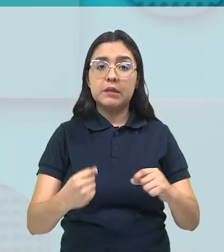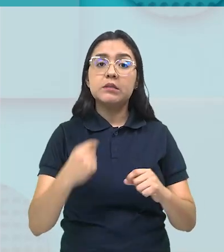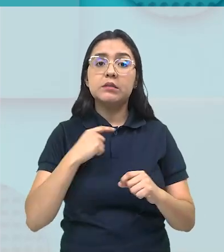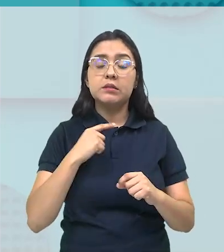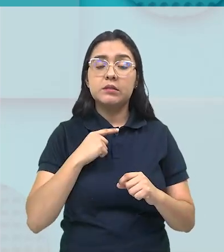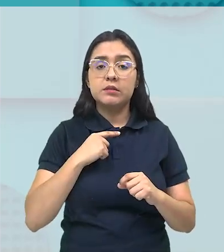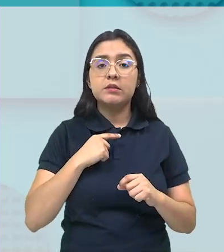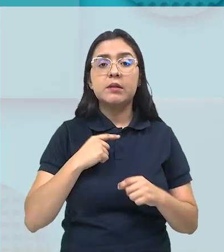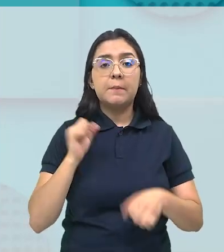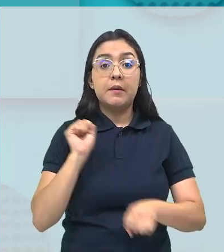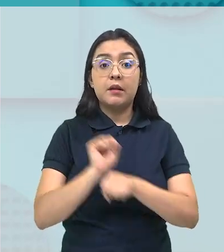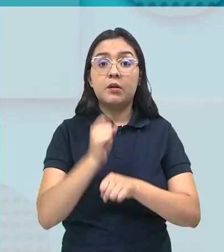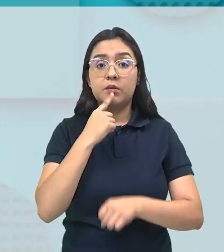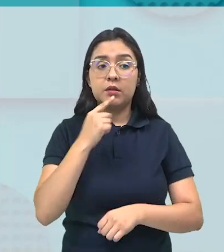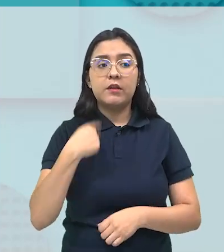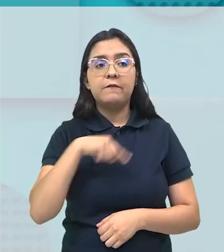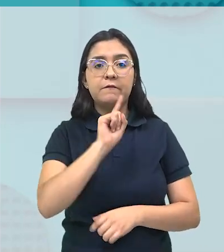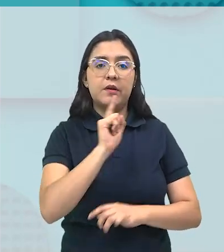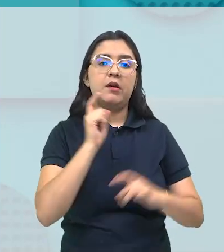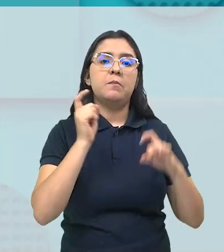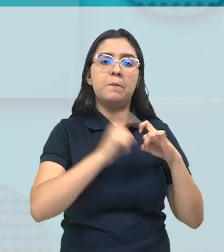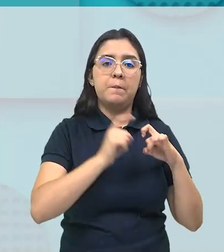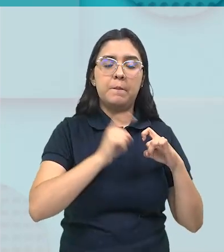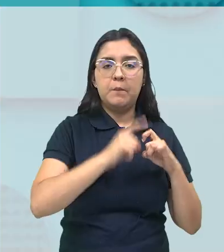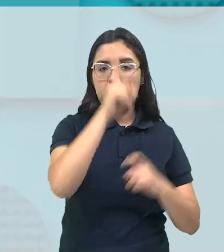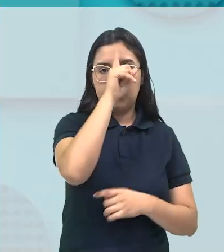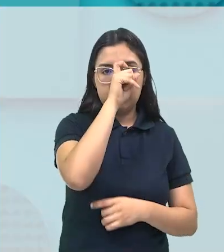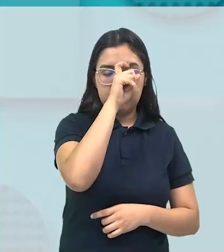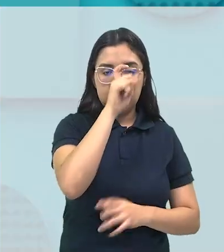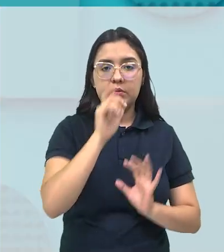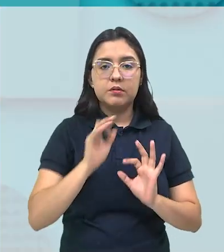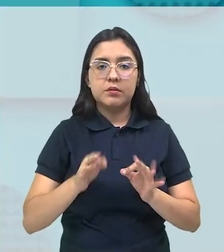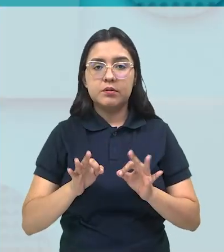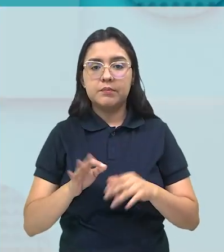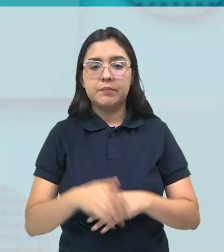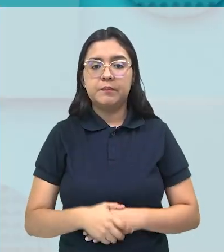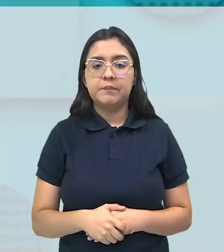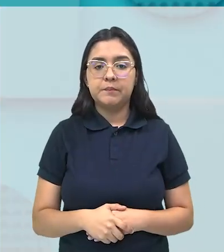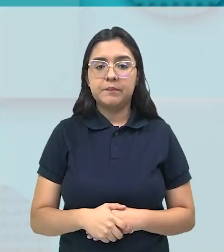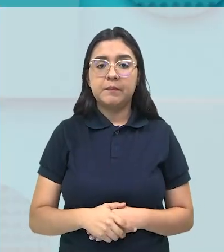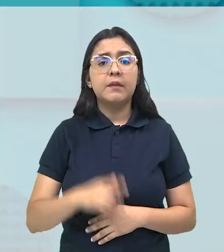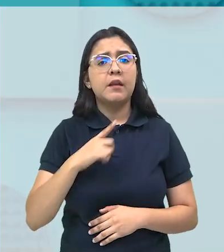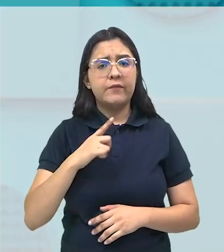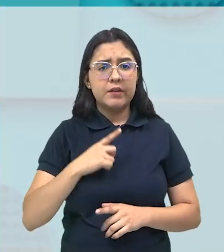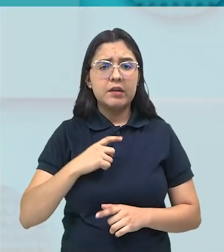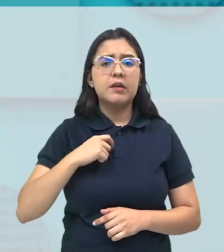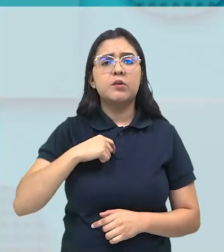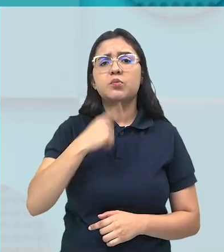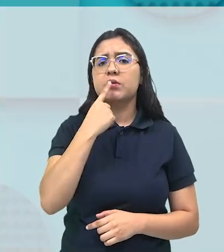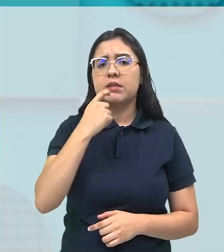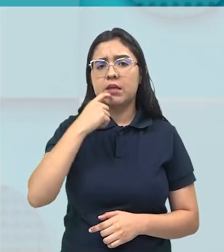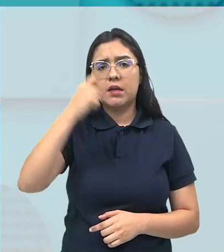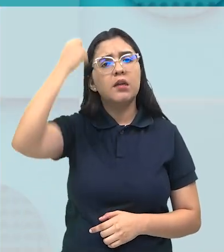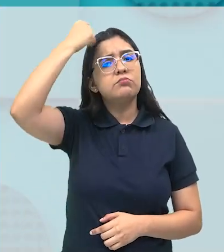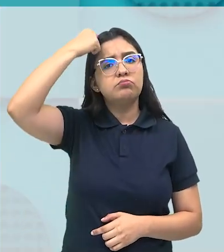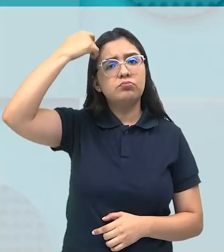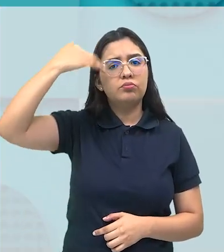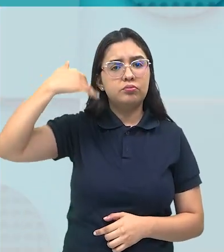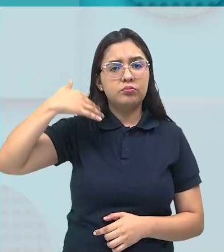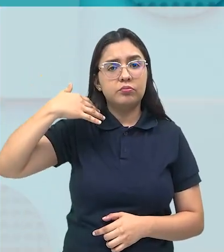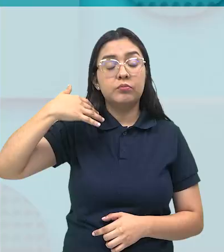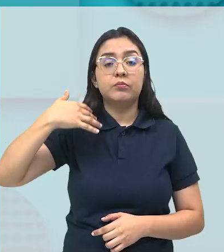vítima e levar imediatamente para o socorro médico, tá bom? Não há muito o que fazer, ela vai sangrar bastante na cabeça, e